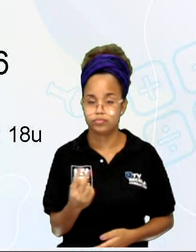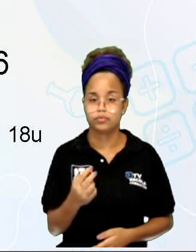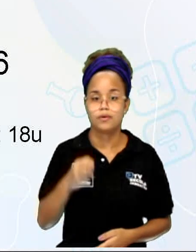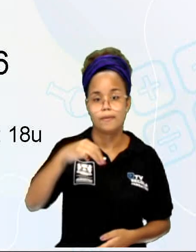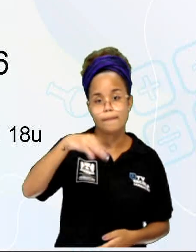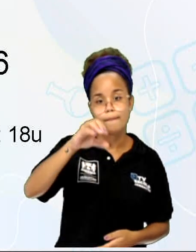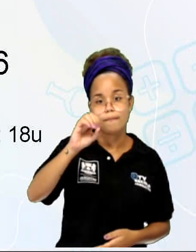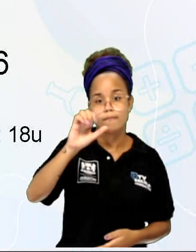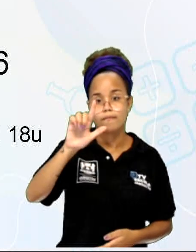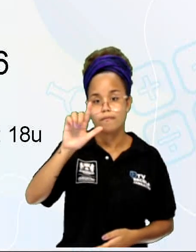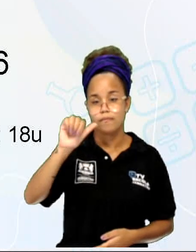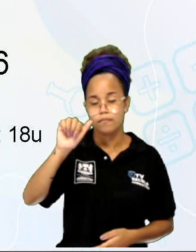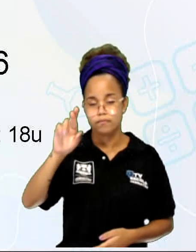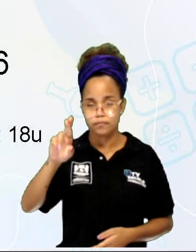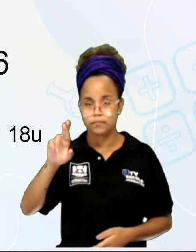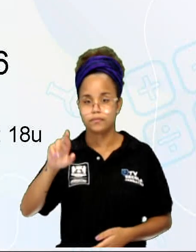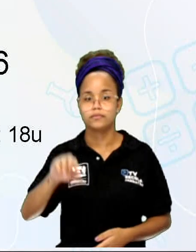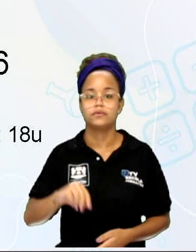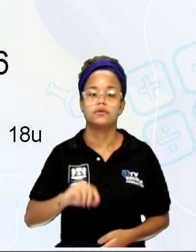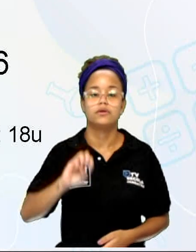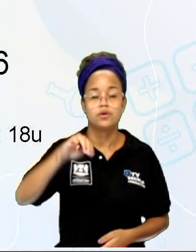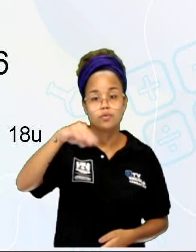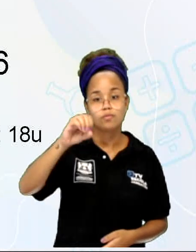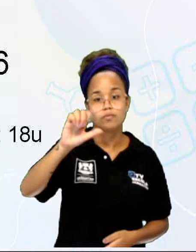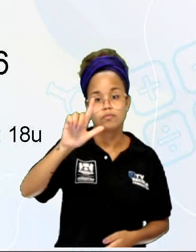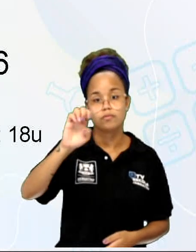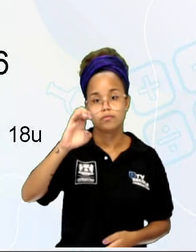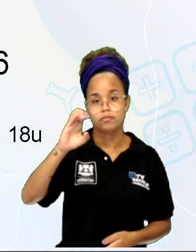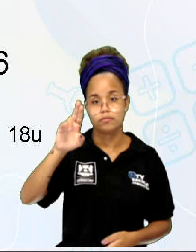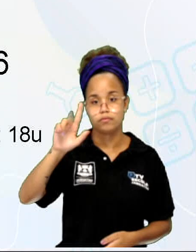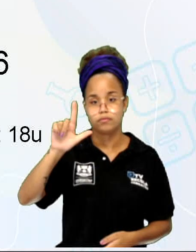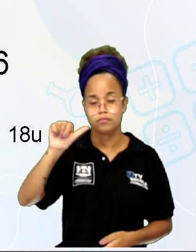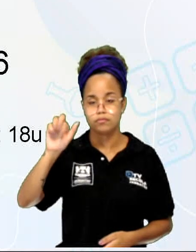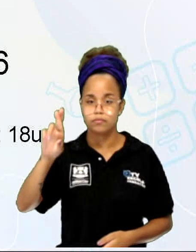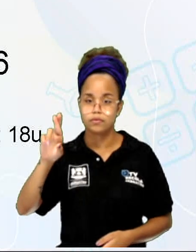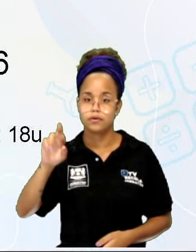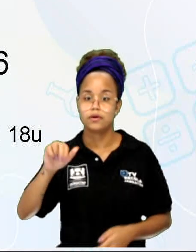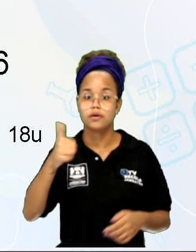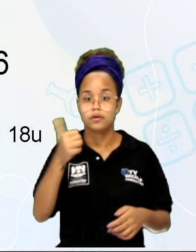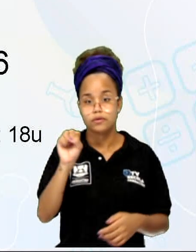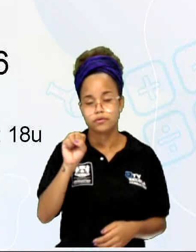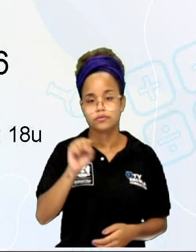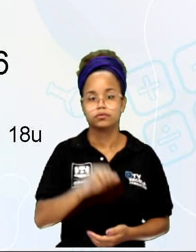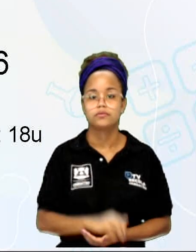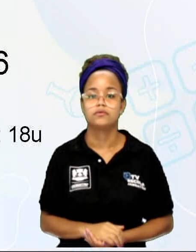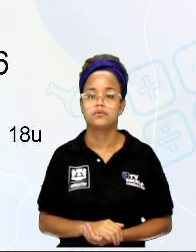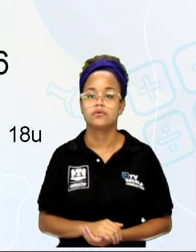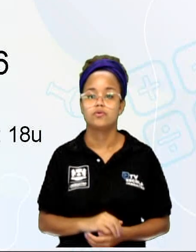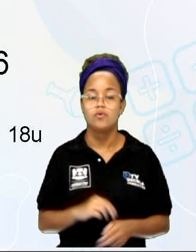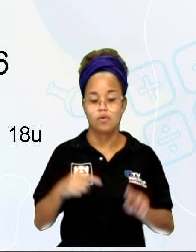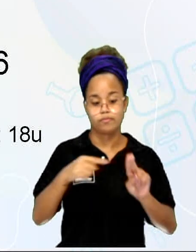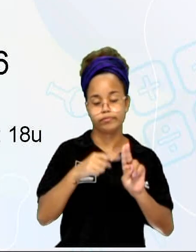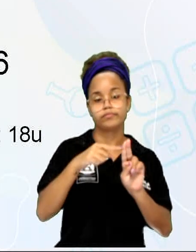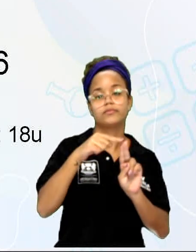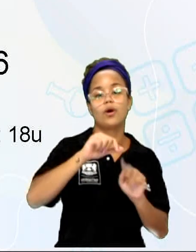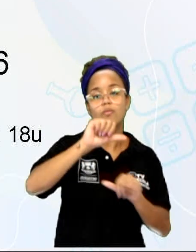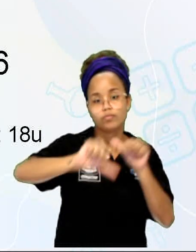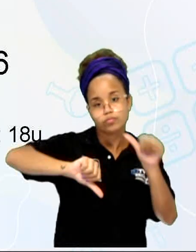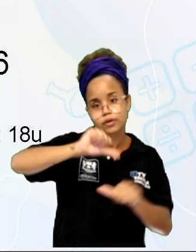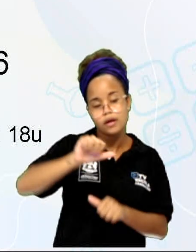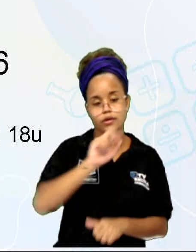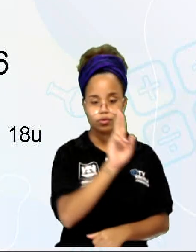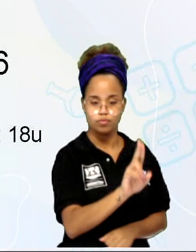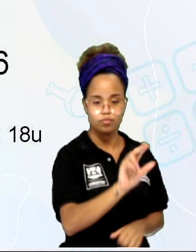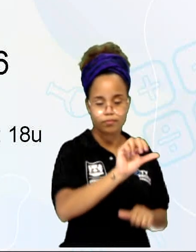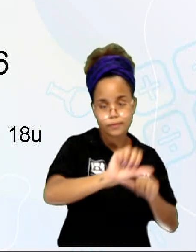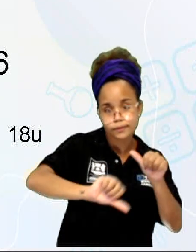que a unidade de medida vai mudar. De U em massa molecular para grama em massa molar.